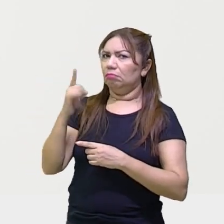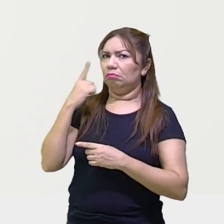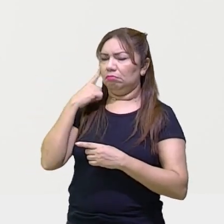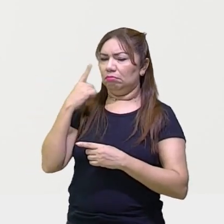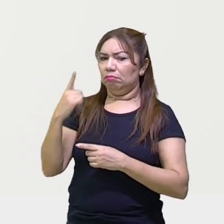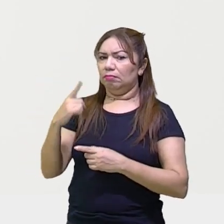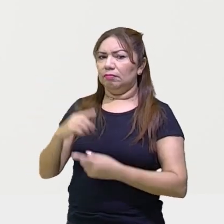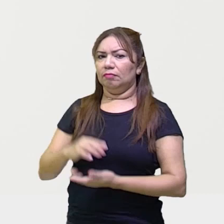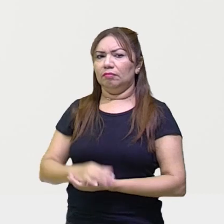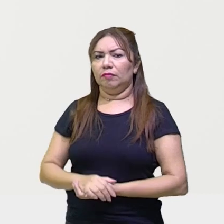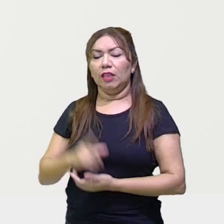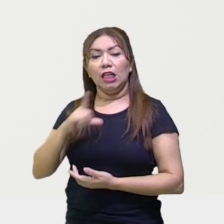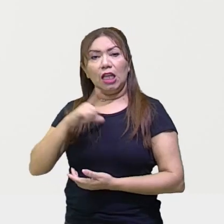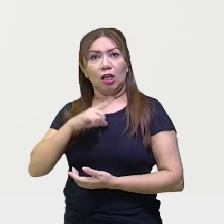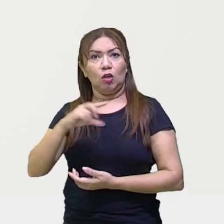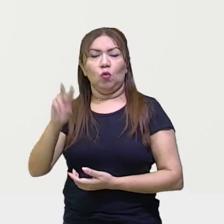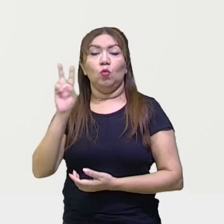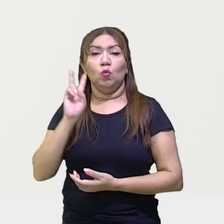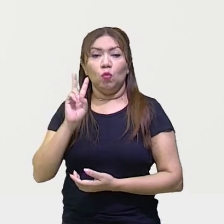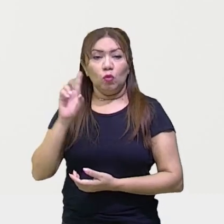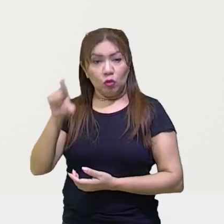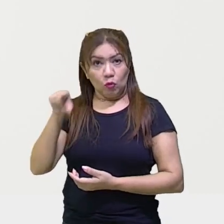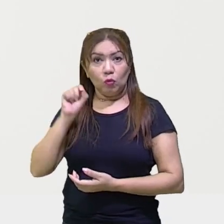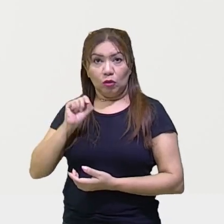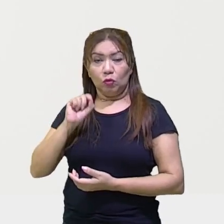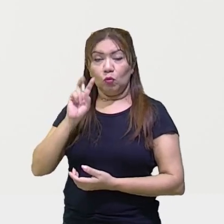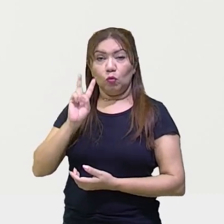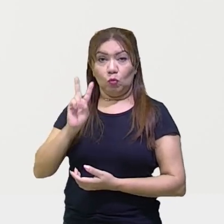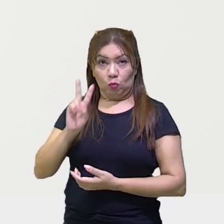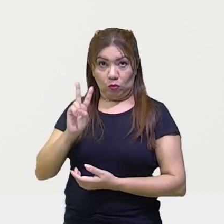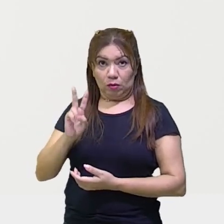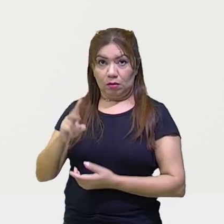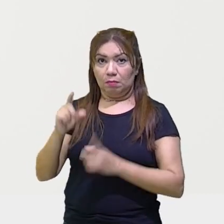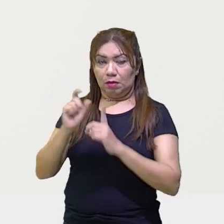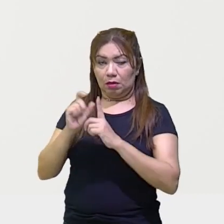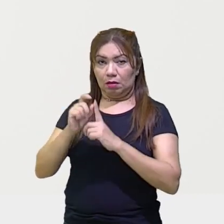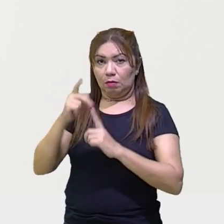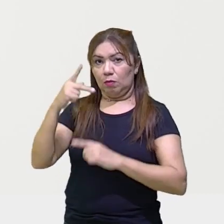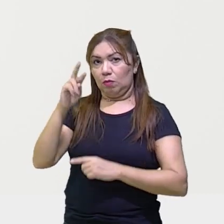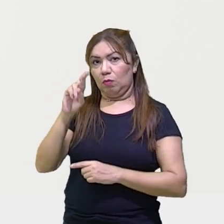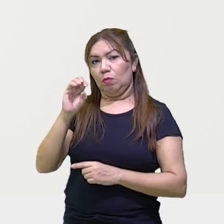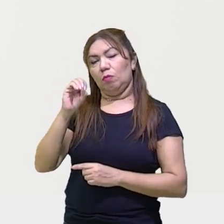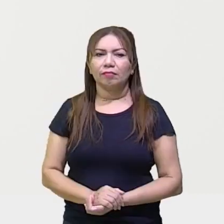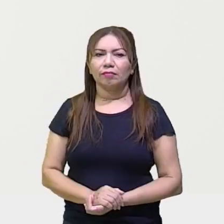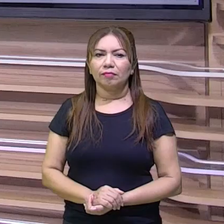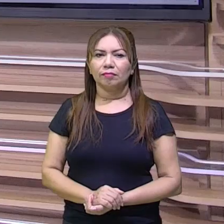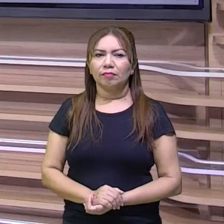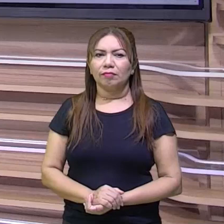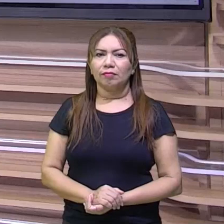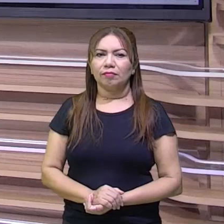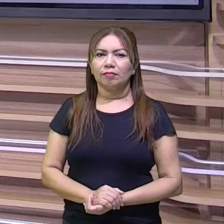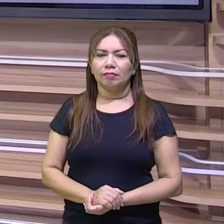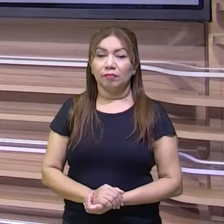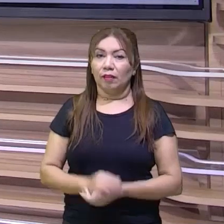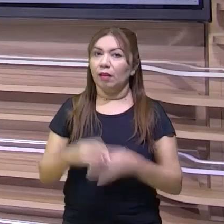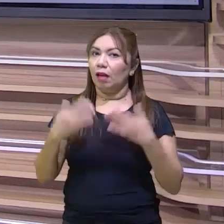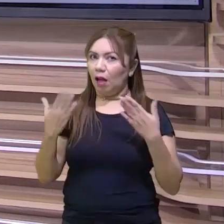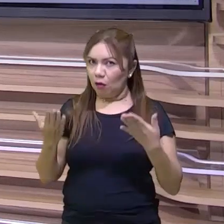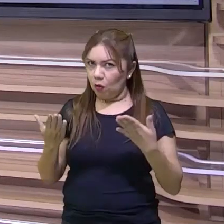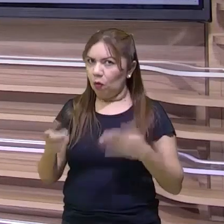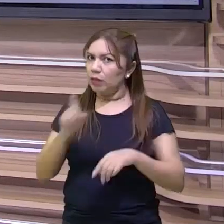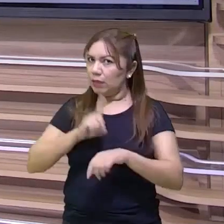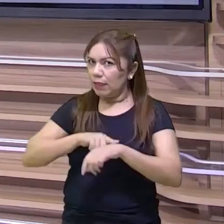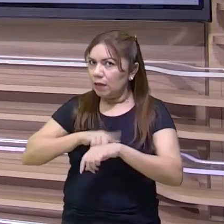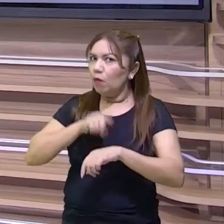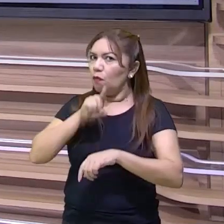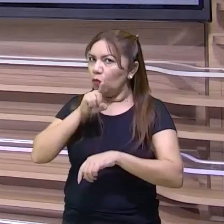fácil. E também 2 palavras proparoxítonas, tá bom? Agora esse tempo é